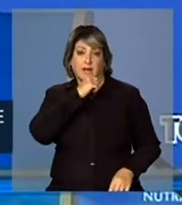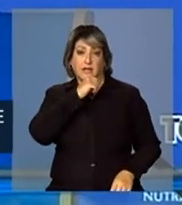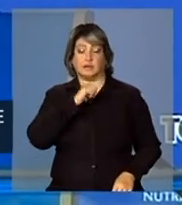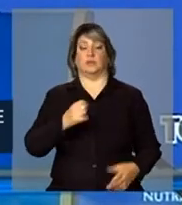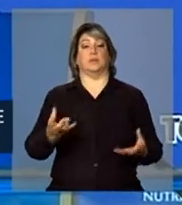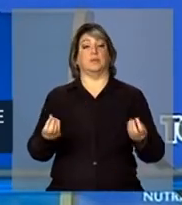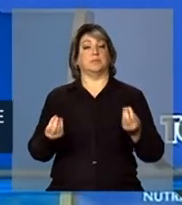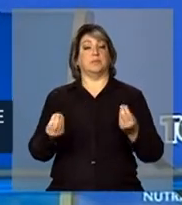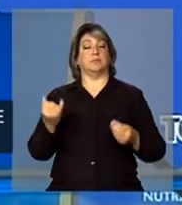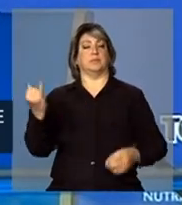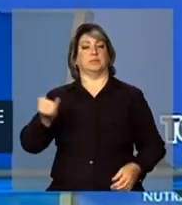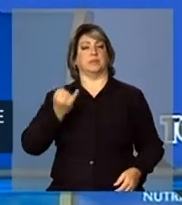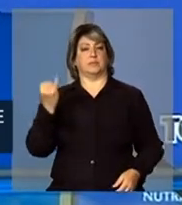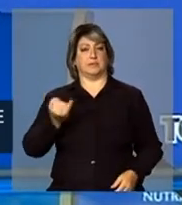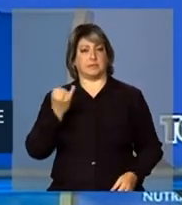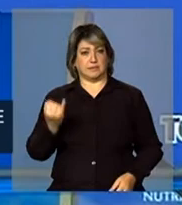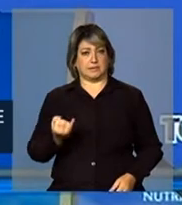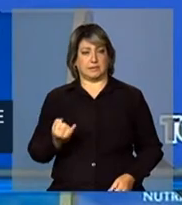muito importante,